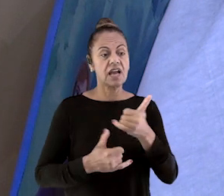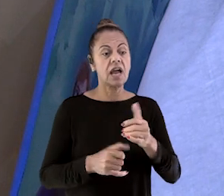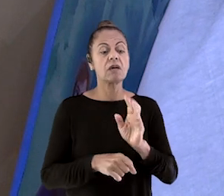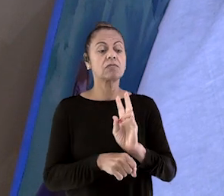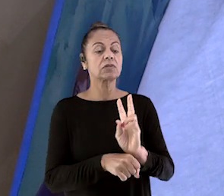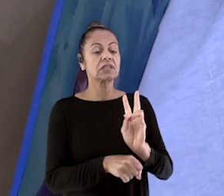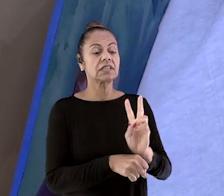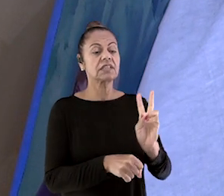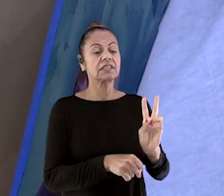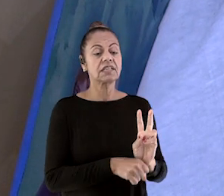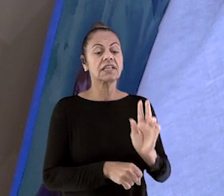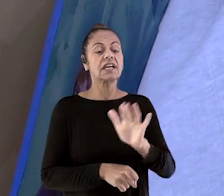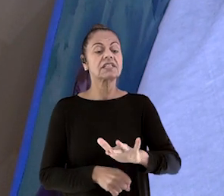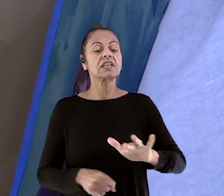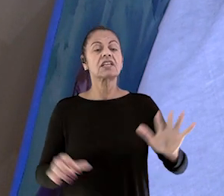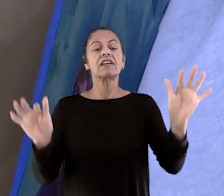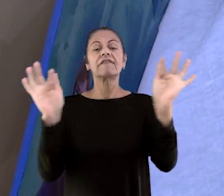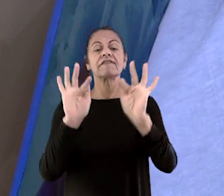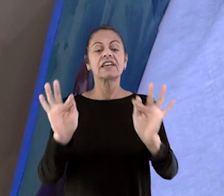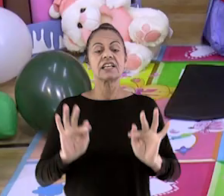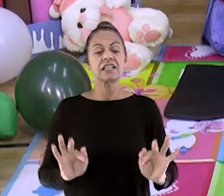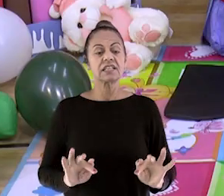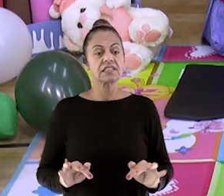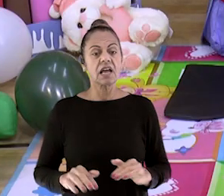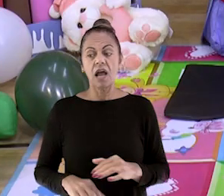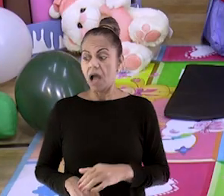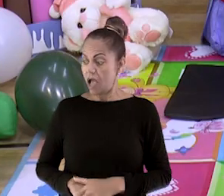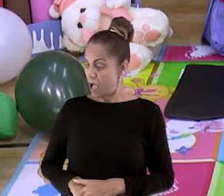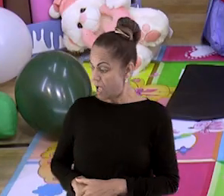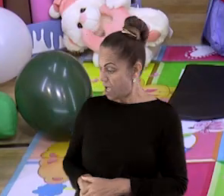proteção e que ela seja muito felizes